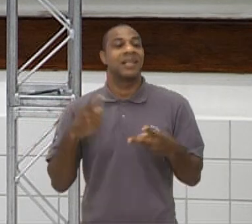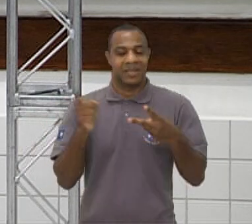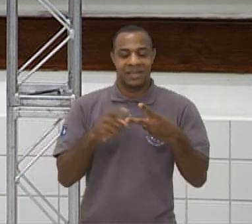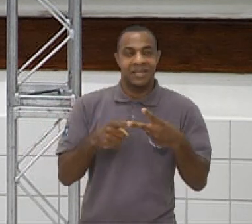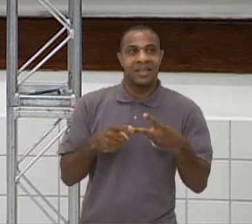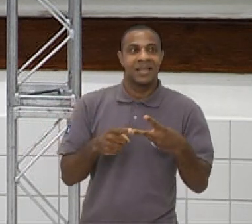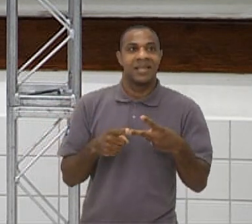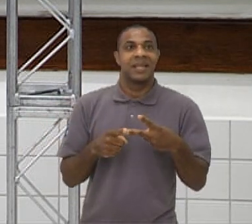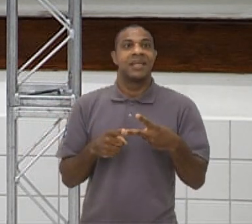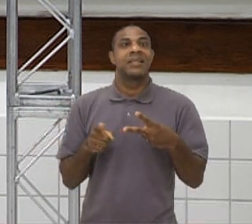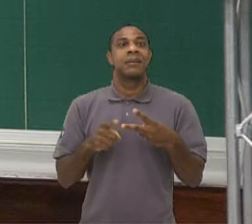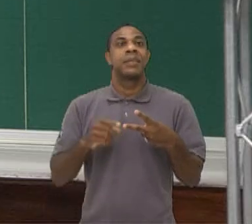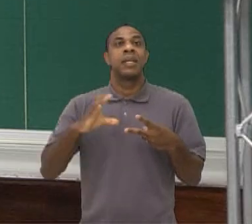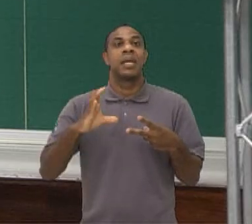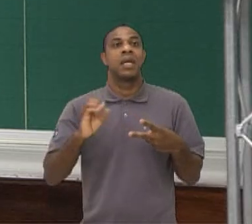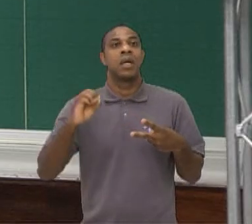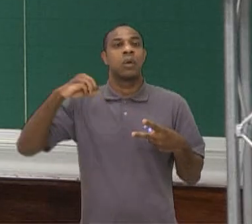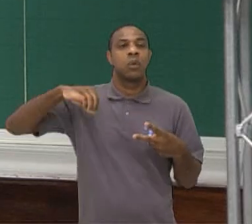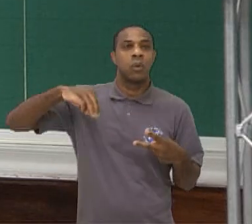e complementares.